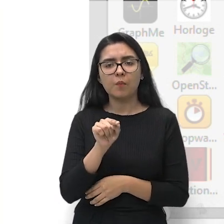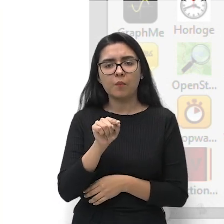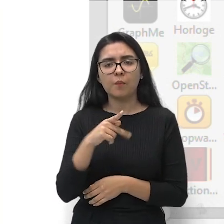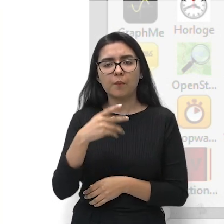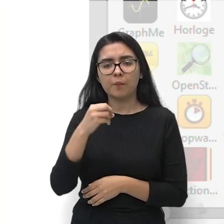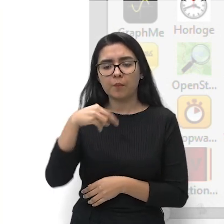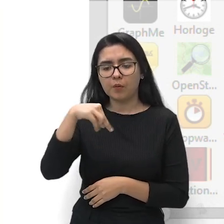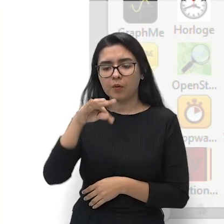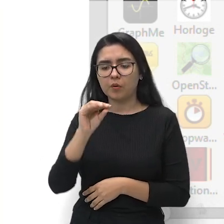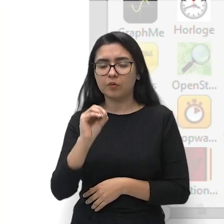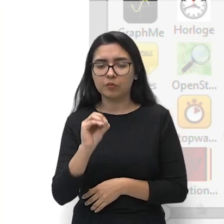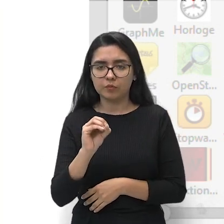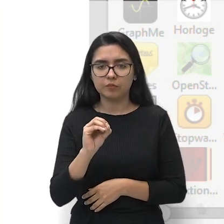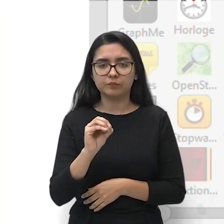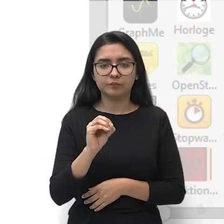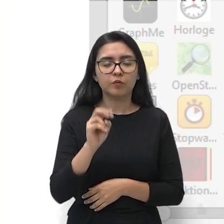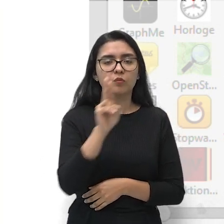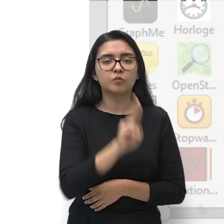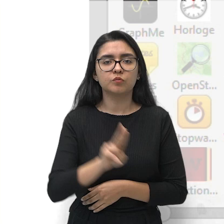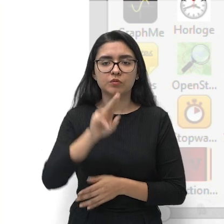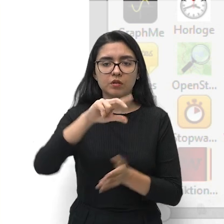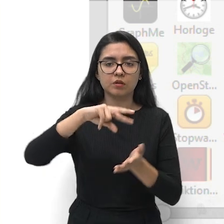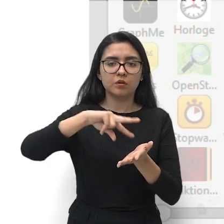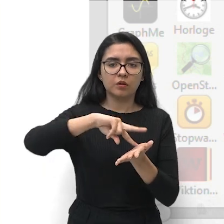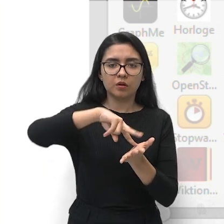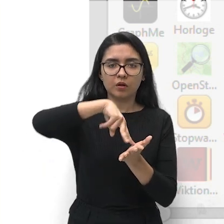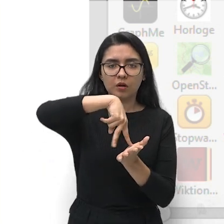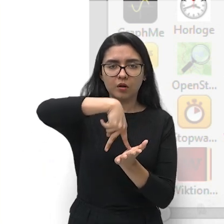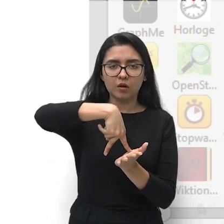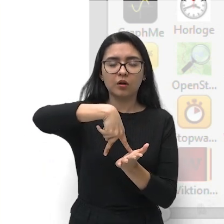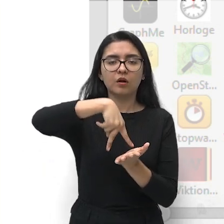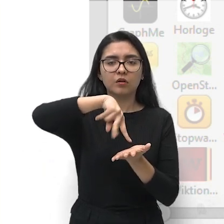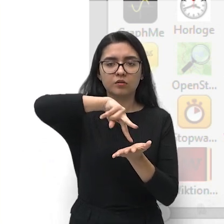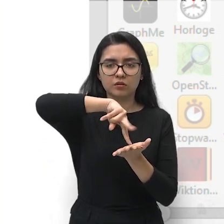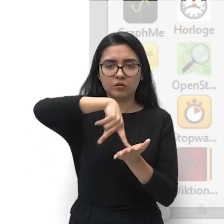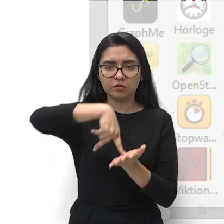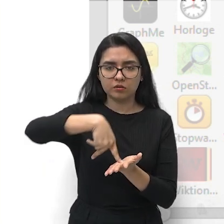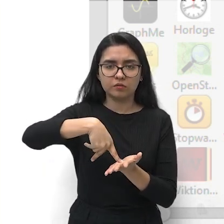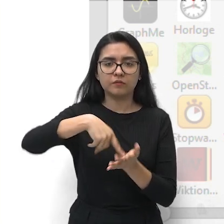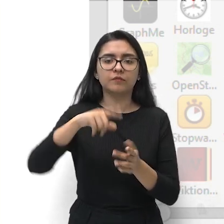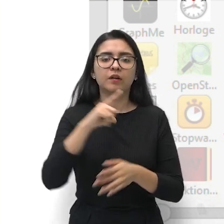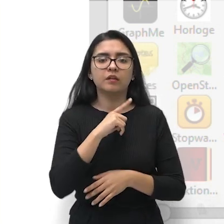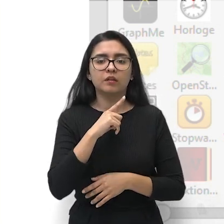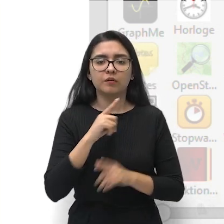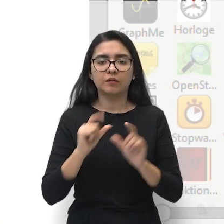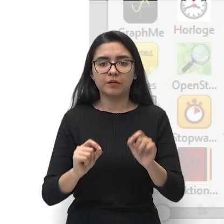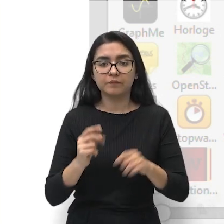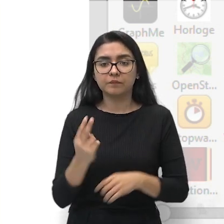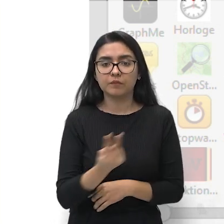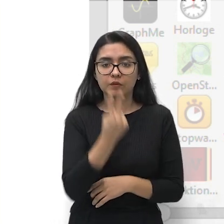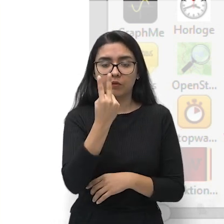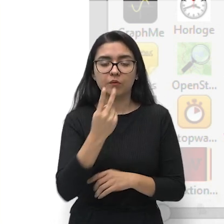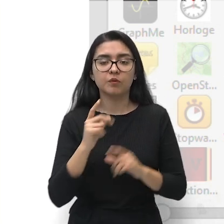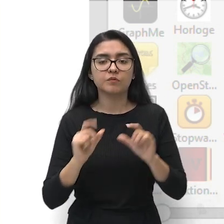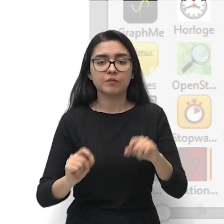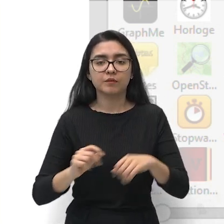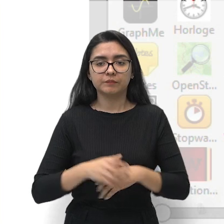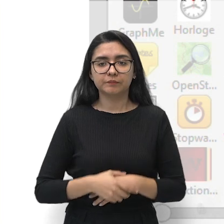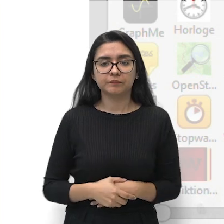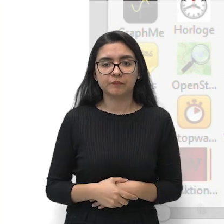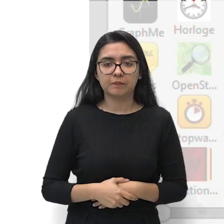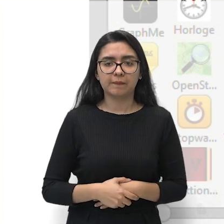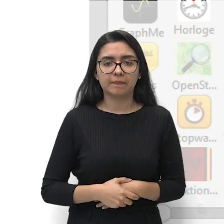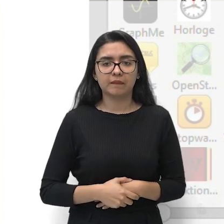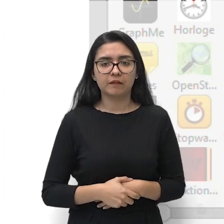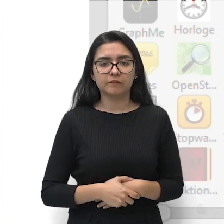qualquer e com um compasso vamos traçar aqui dois arcos. A abertura aqui não precisa